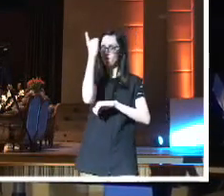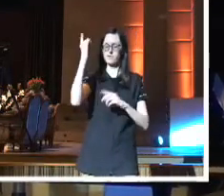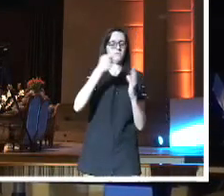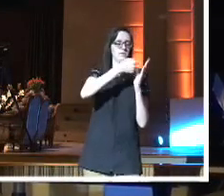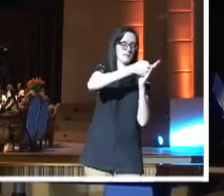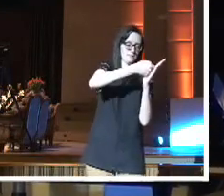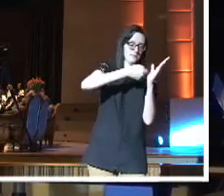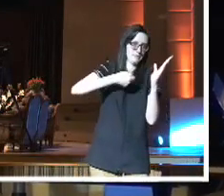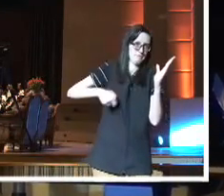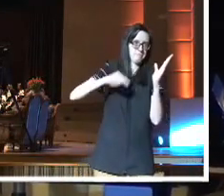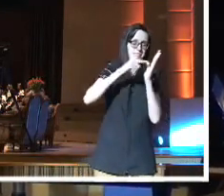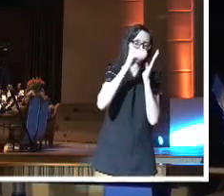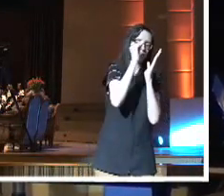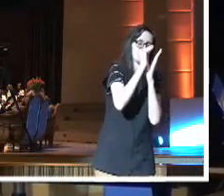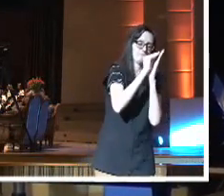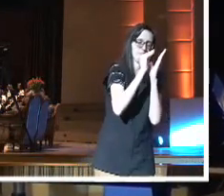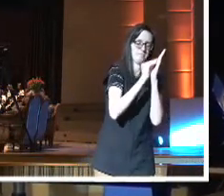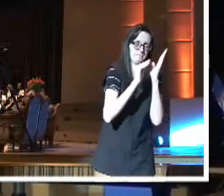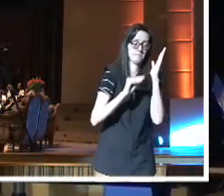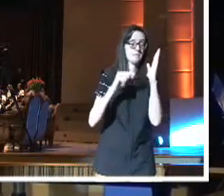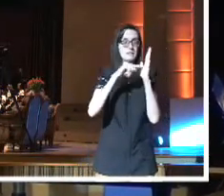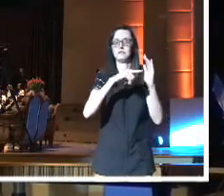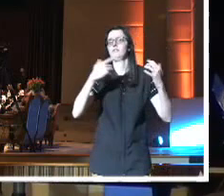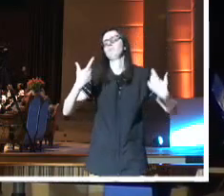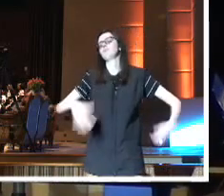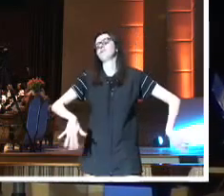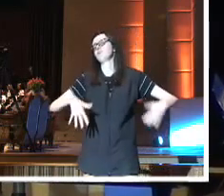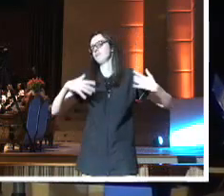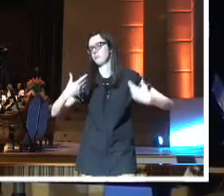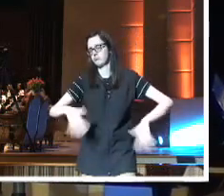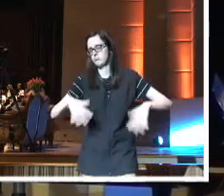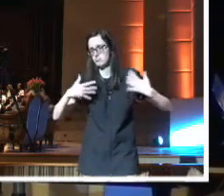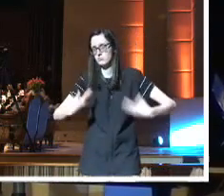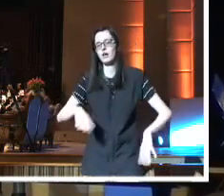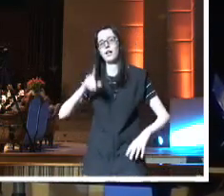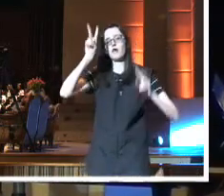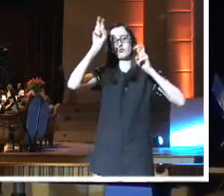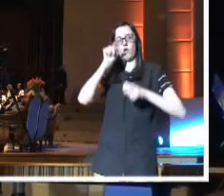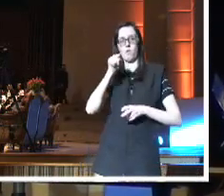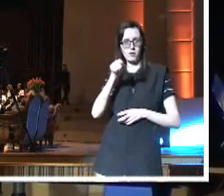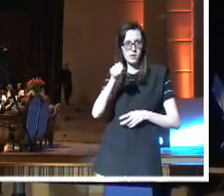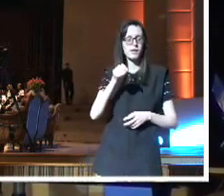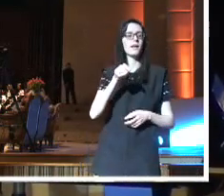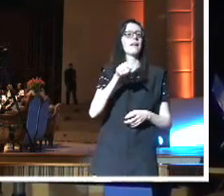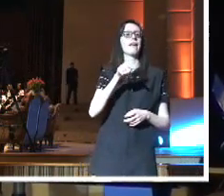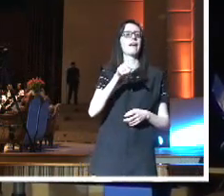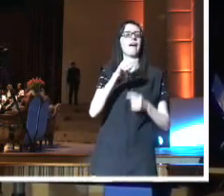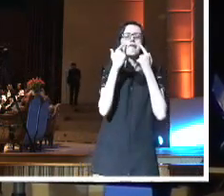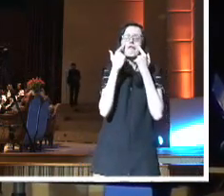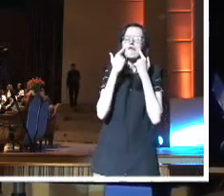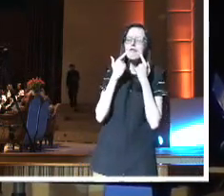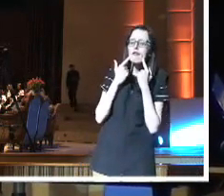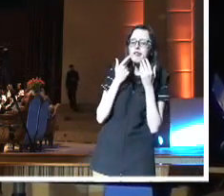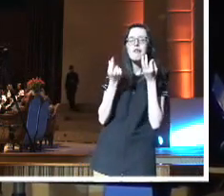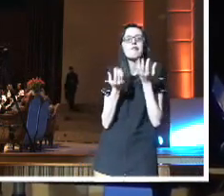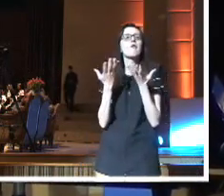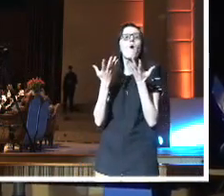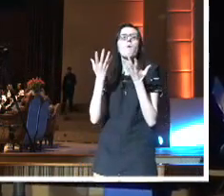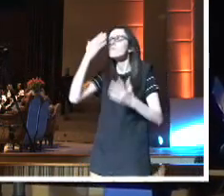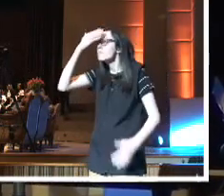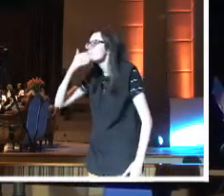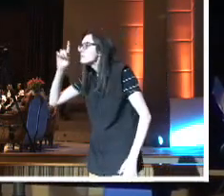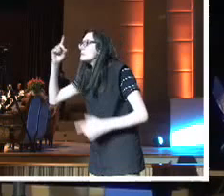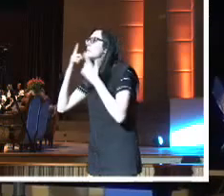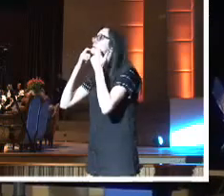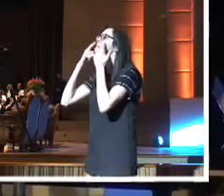escrever, não é, algo tremendo sobre essa questão do chorar na presença de